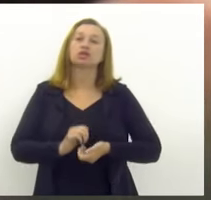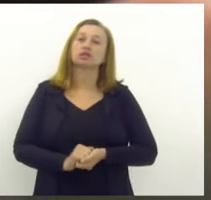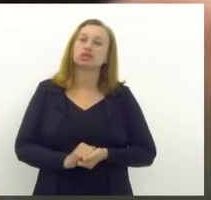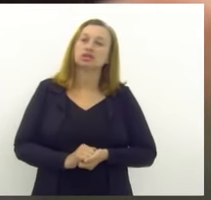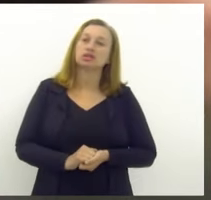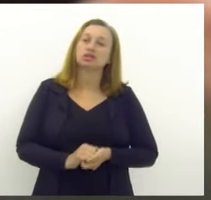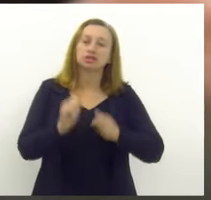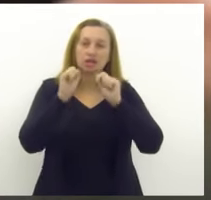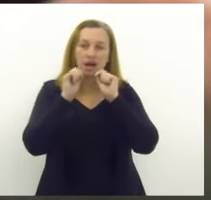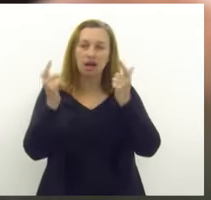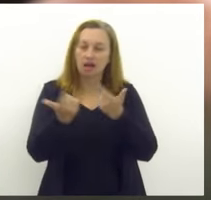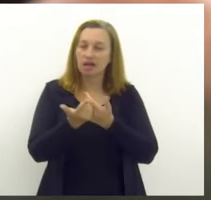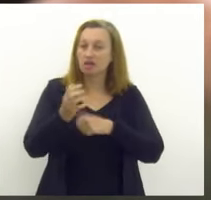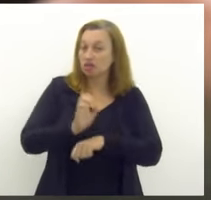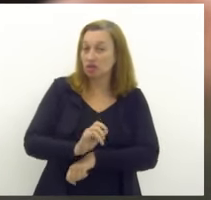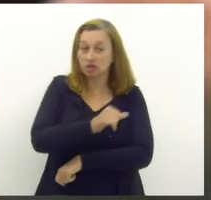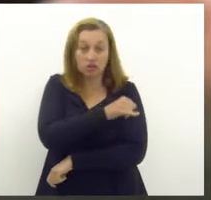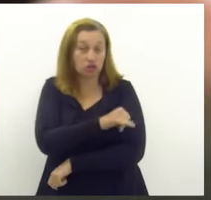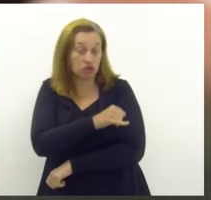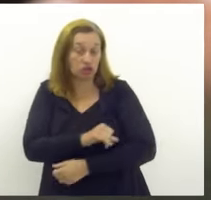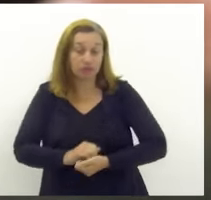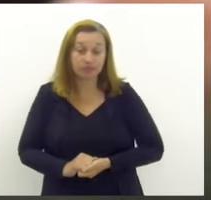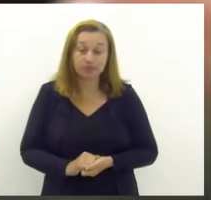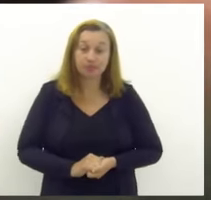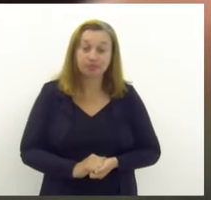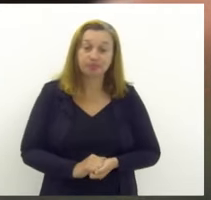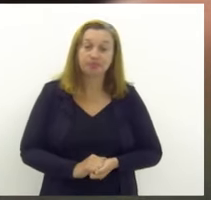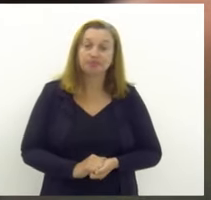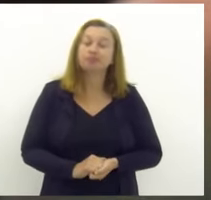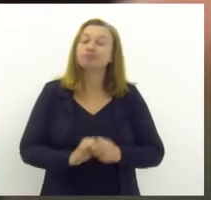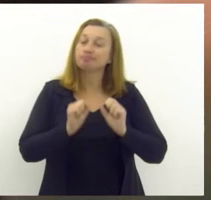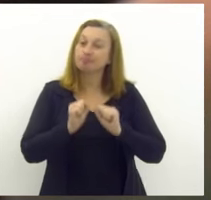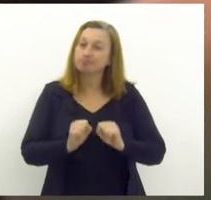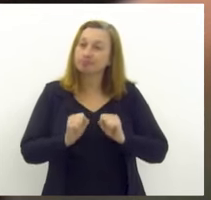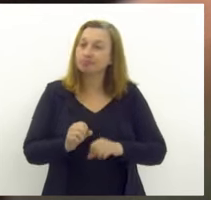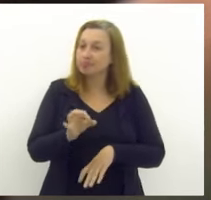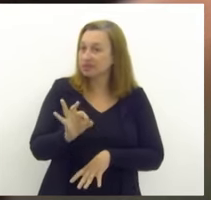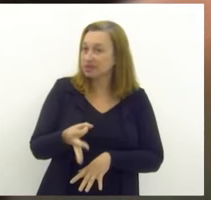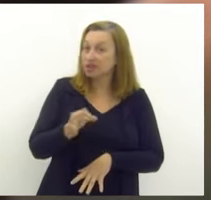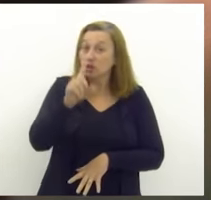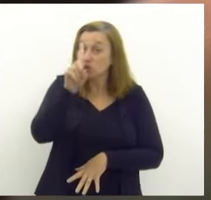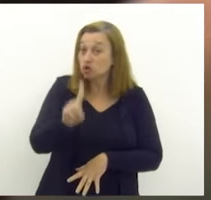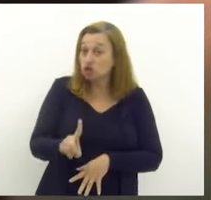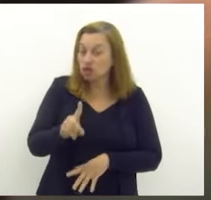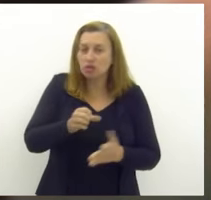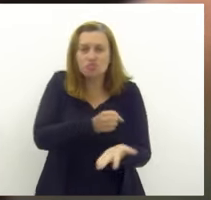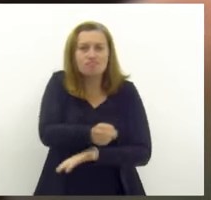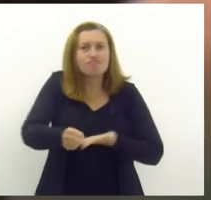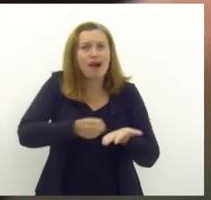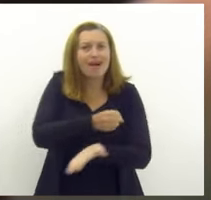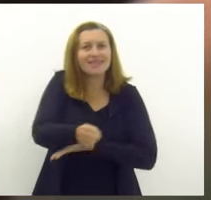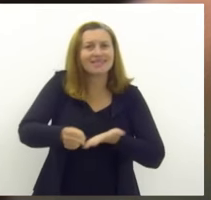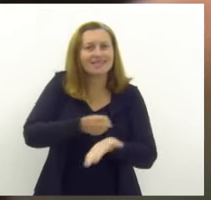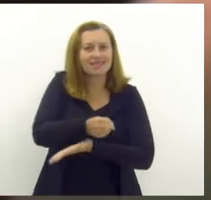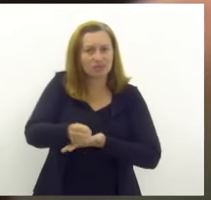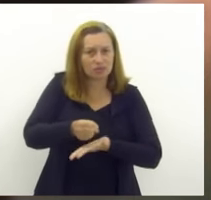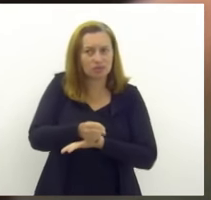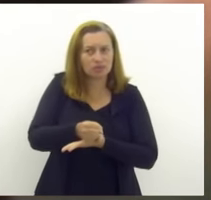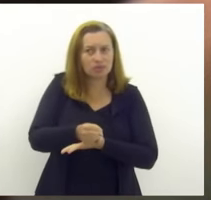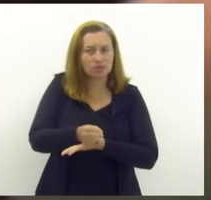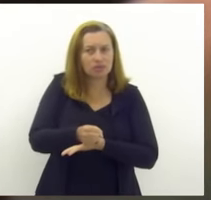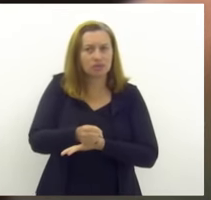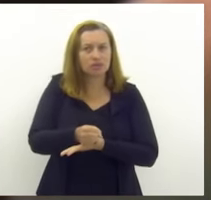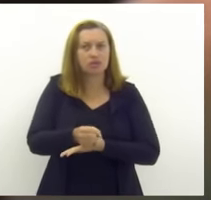Assembleia Legislativa do Estado do Rio de Janeiro pra gente poder garantir um direito básico um direito